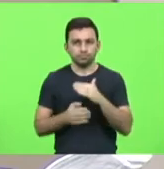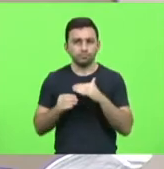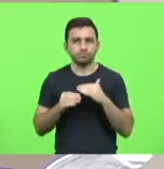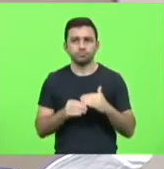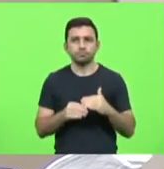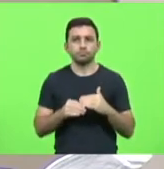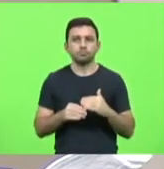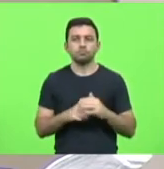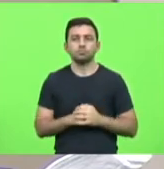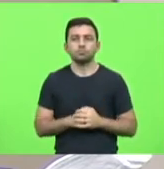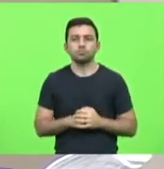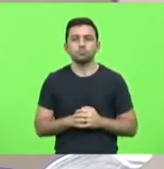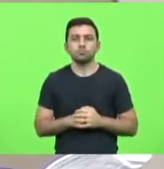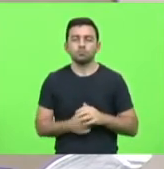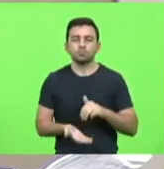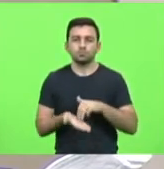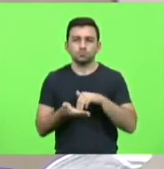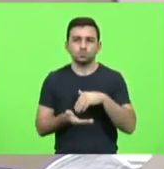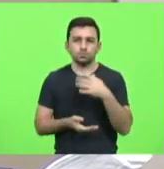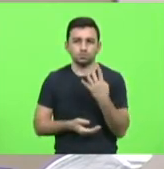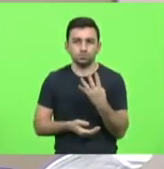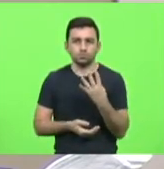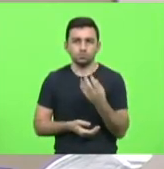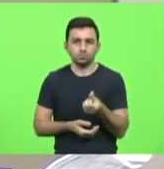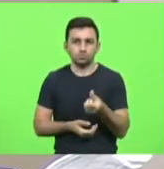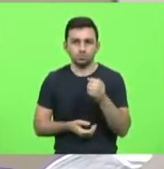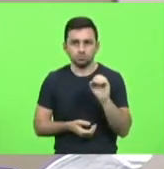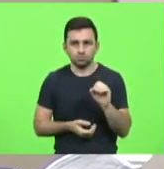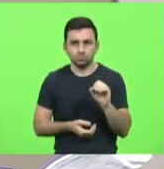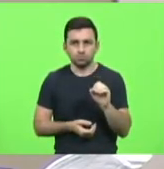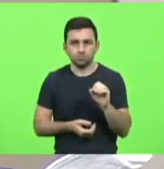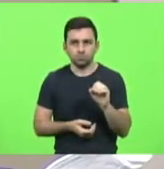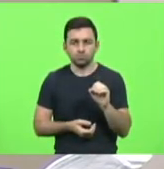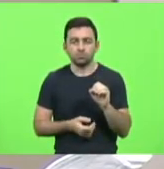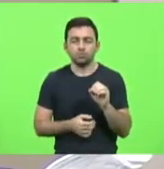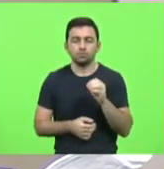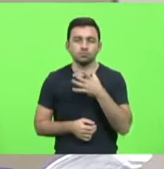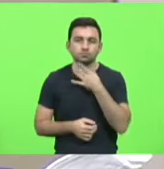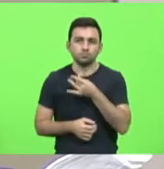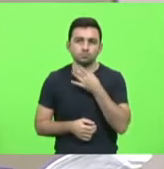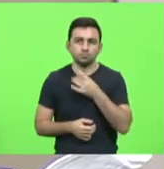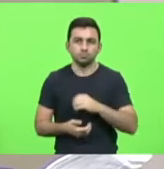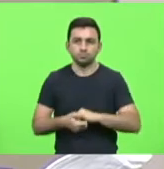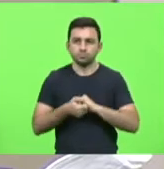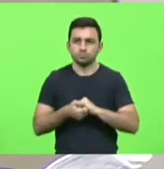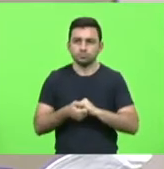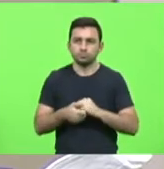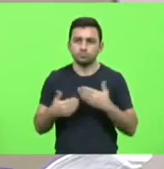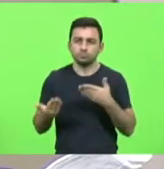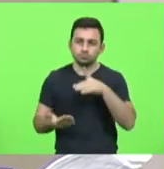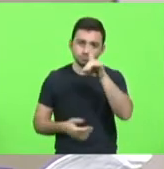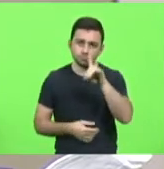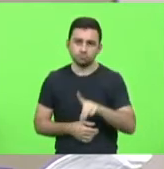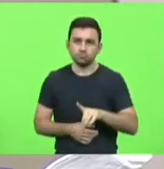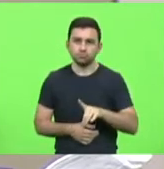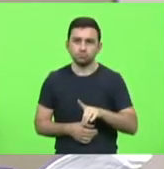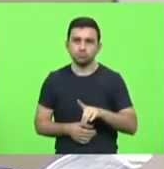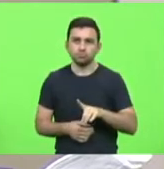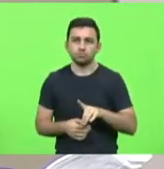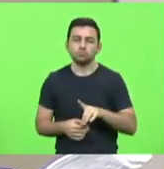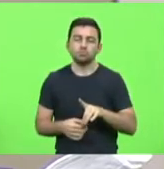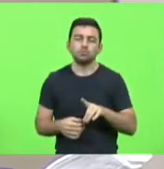por unanimidade. Moção 460, autor deputado Valdir Cobalcini, cumprimentando a diretoria do Porto